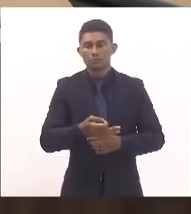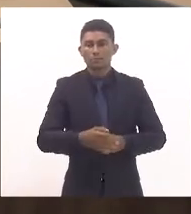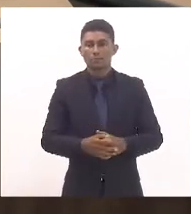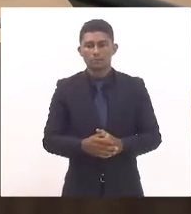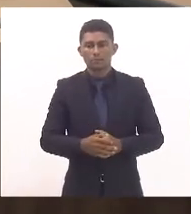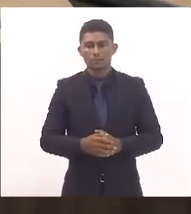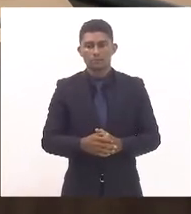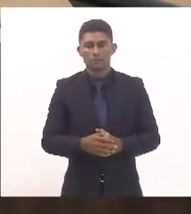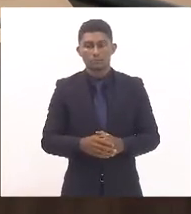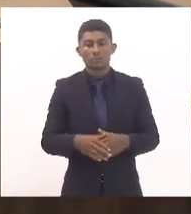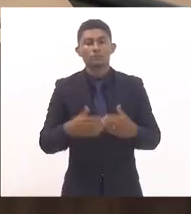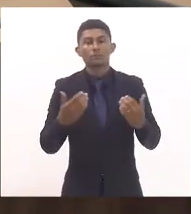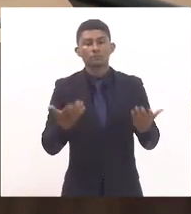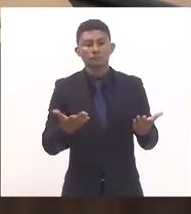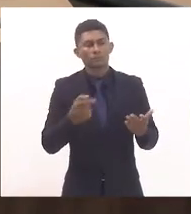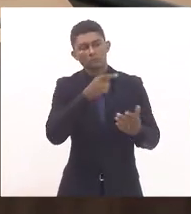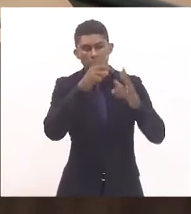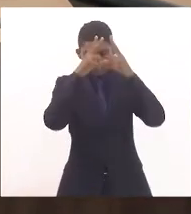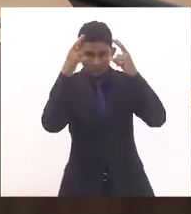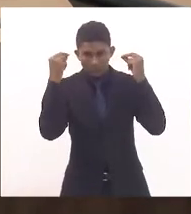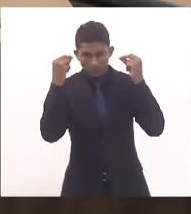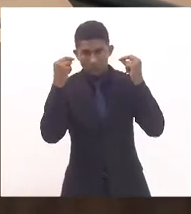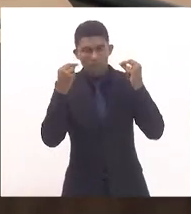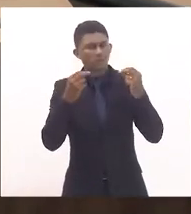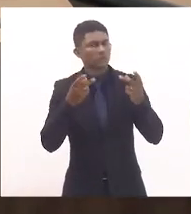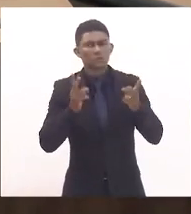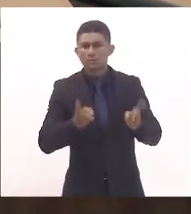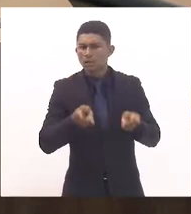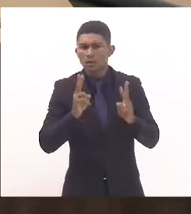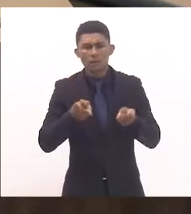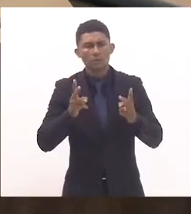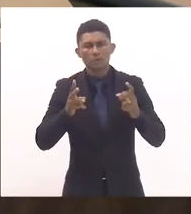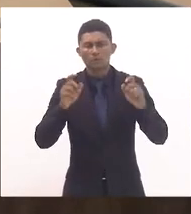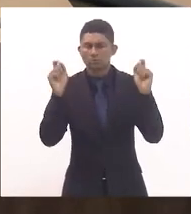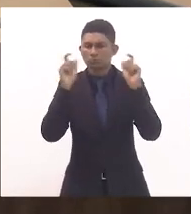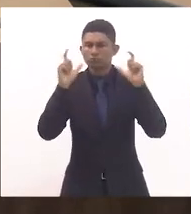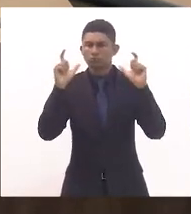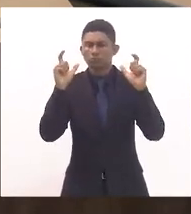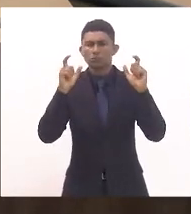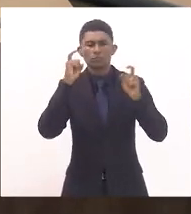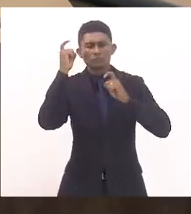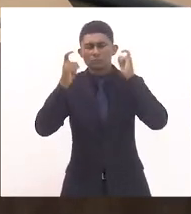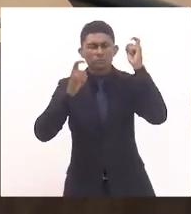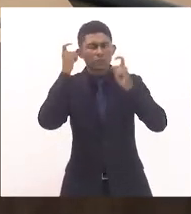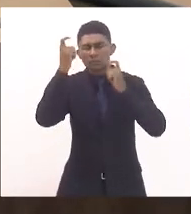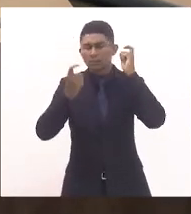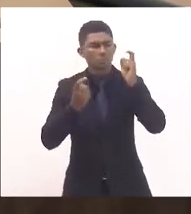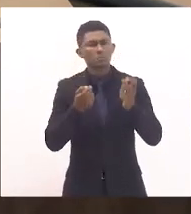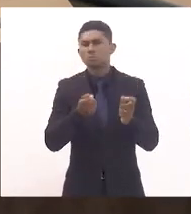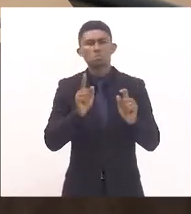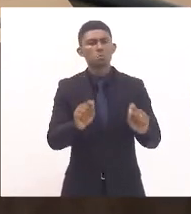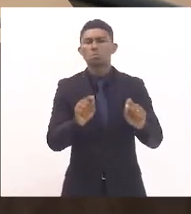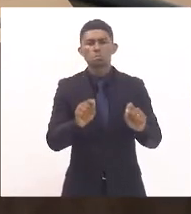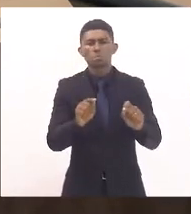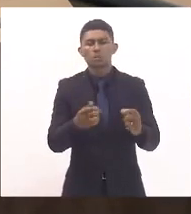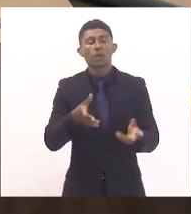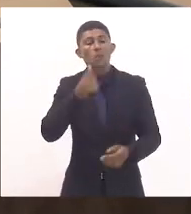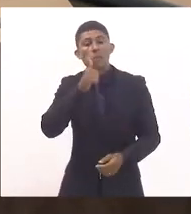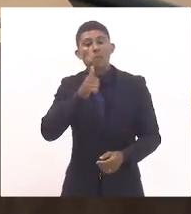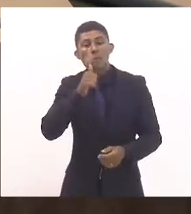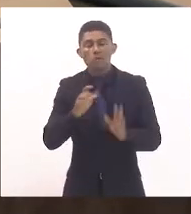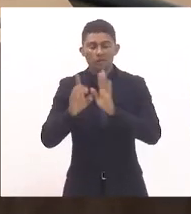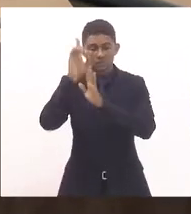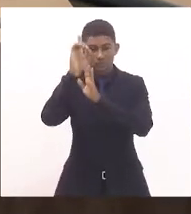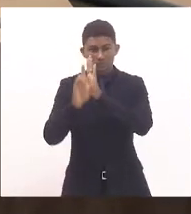E deputada enfermeira Rejane é sempre muito atenta e preocupada com a garantia dos direitos das mulheres,